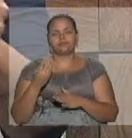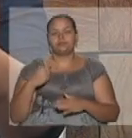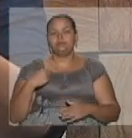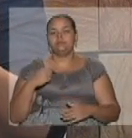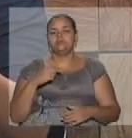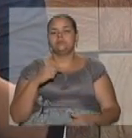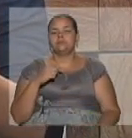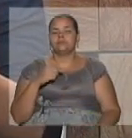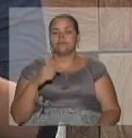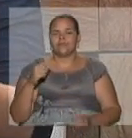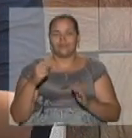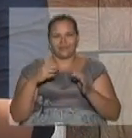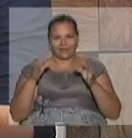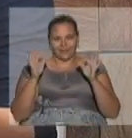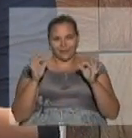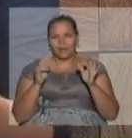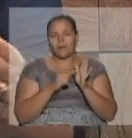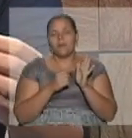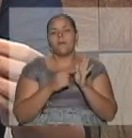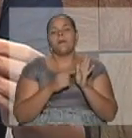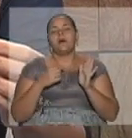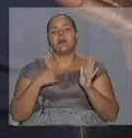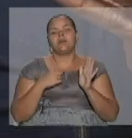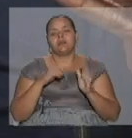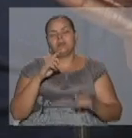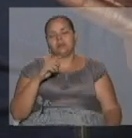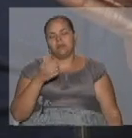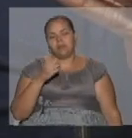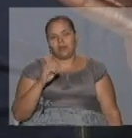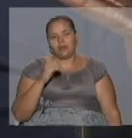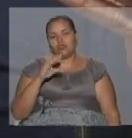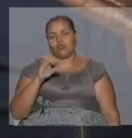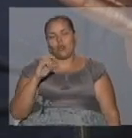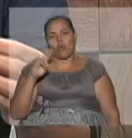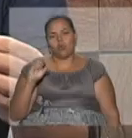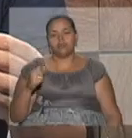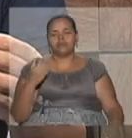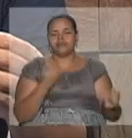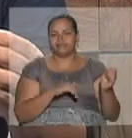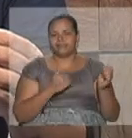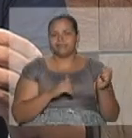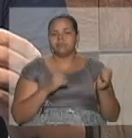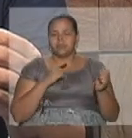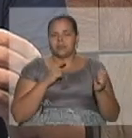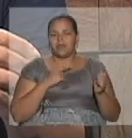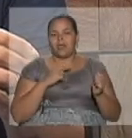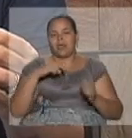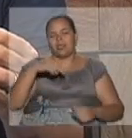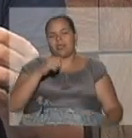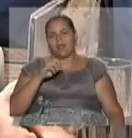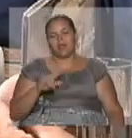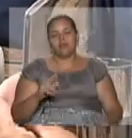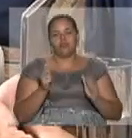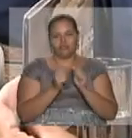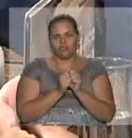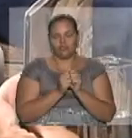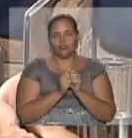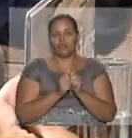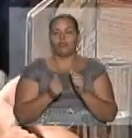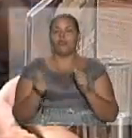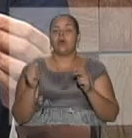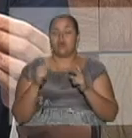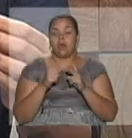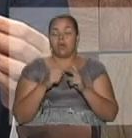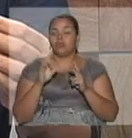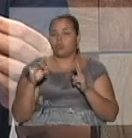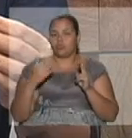Meu Relicário, que tá aqui, e para 10 cordas, que é instrumental, não é isso? Esse aqui tem a Nair com você. Sim. E aqui é só